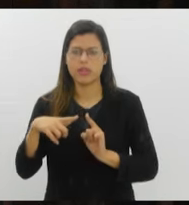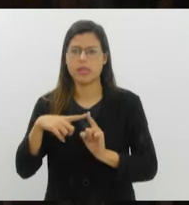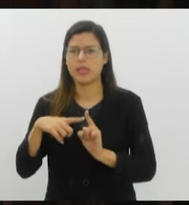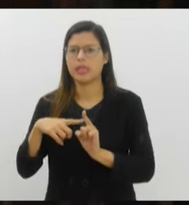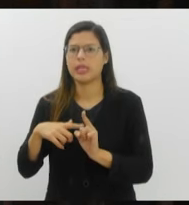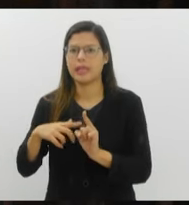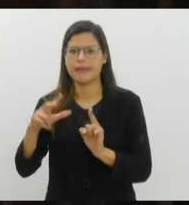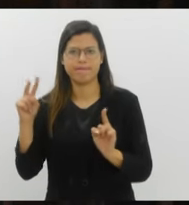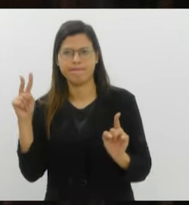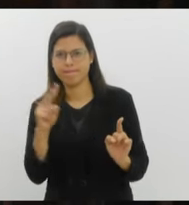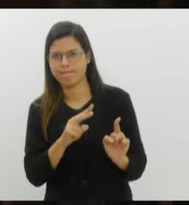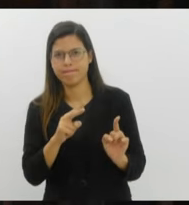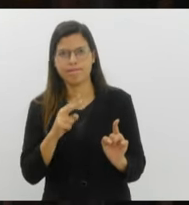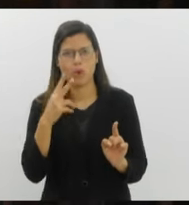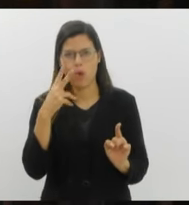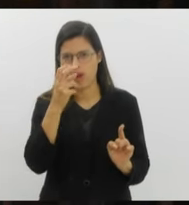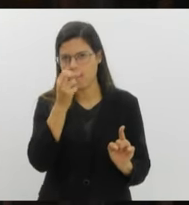região.